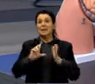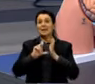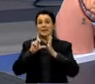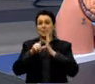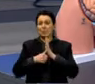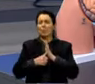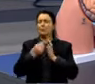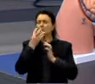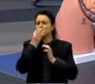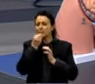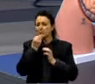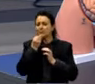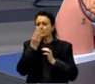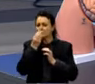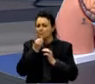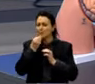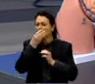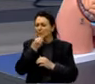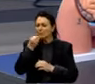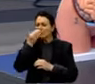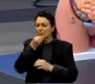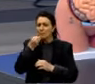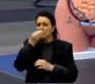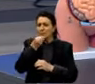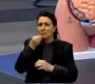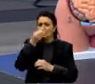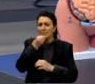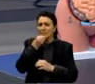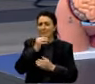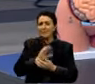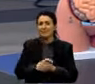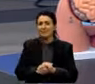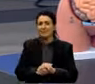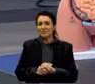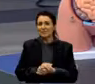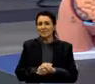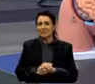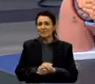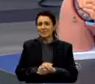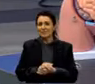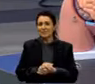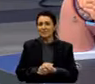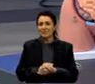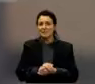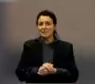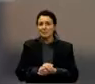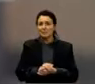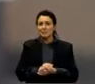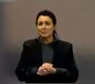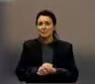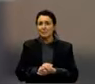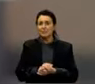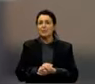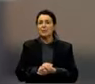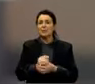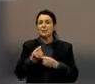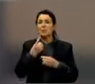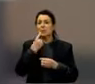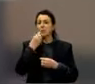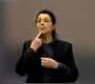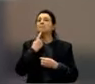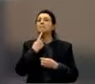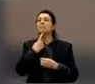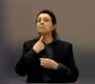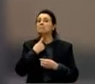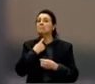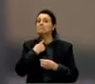a mastigação, então, deixa eu colocar aqui mais geladinho. Após a mastigação, o alimento já está